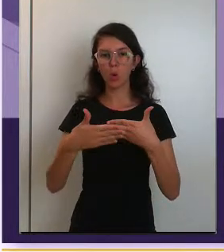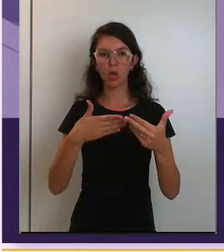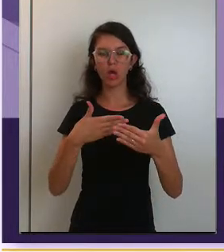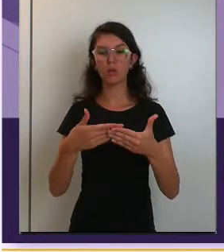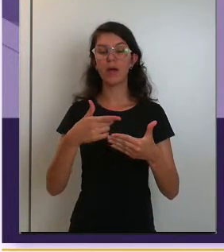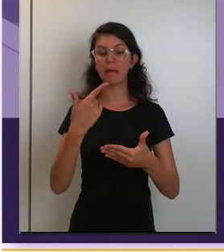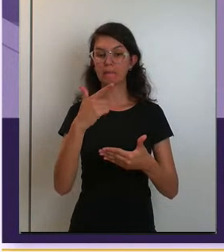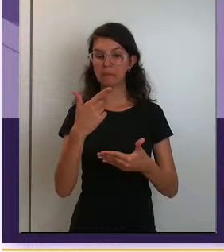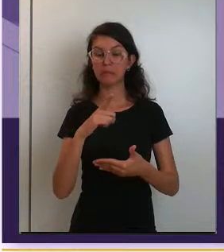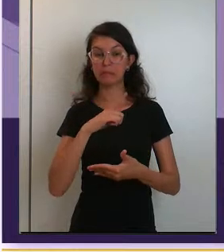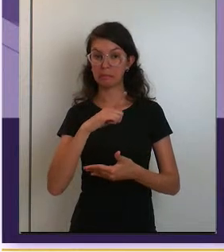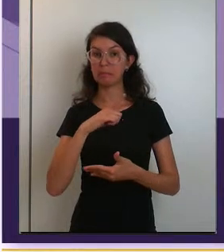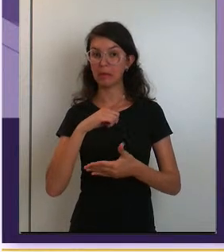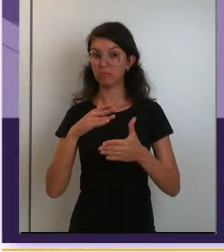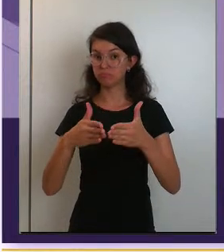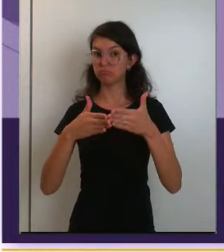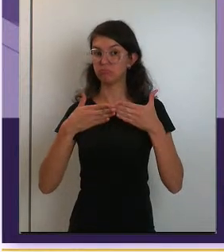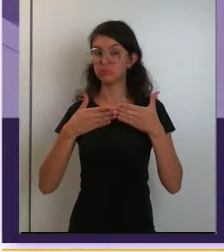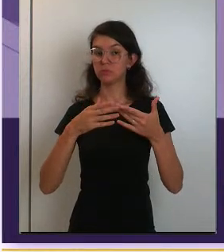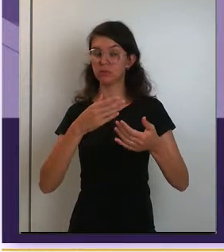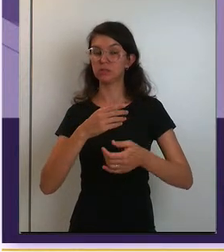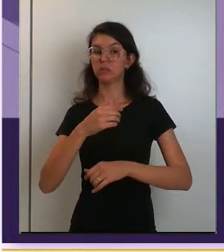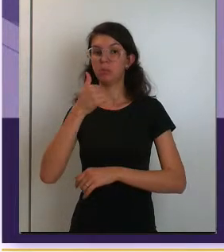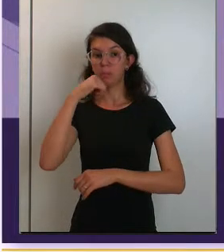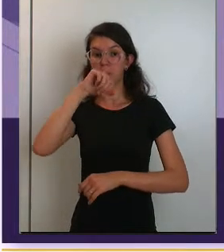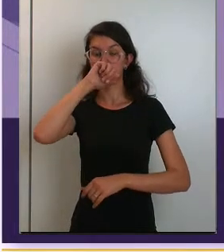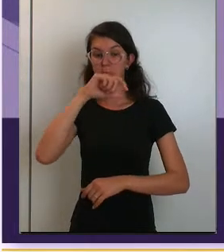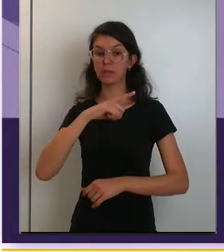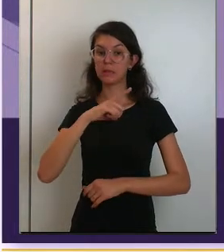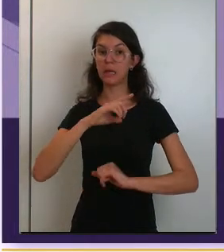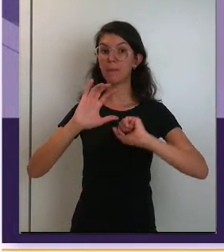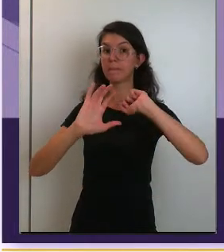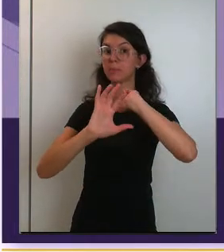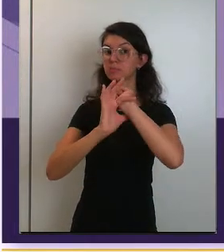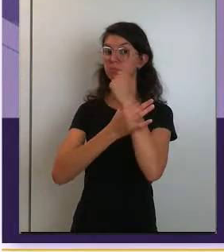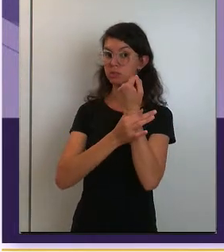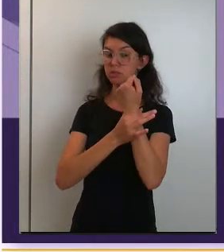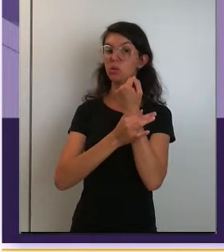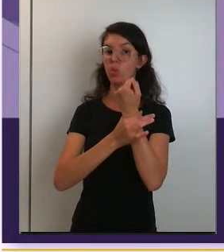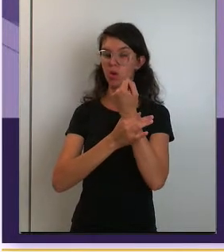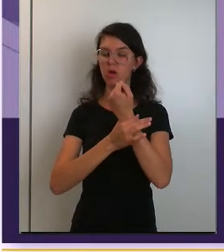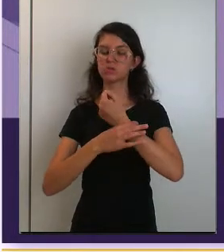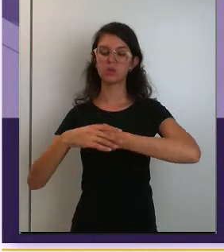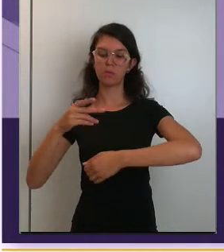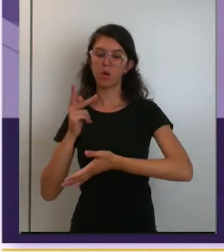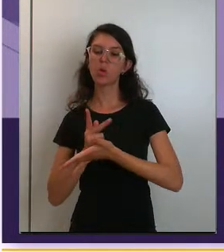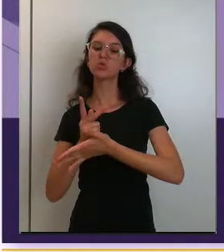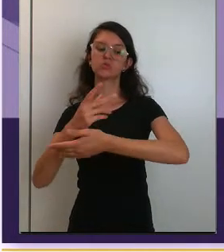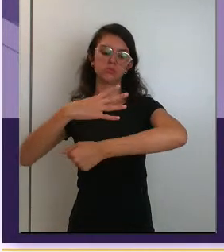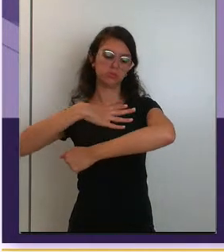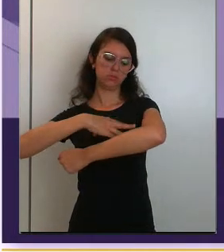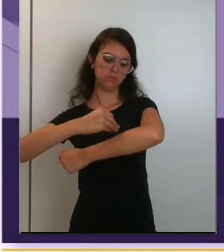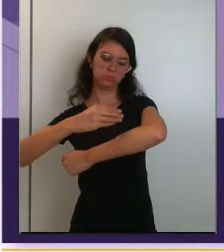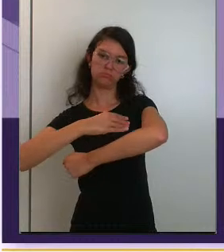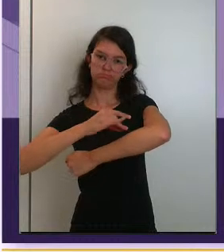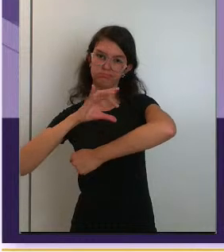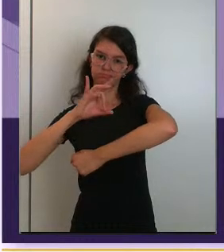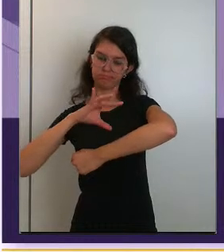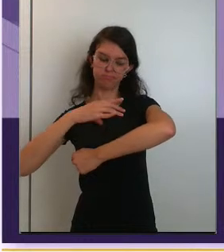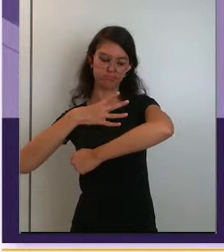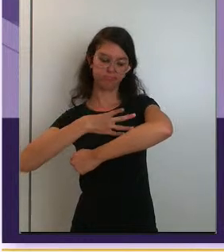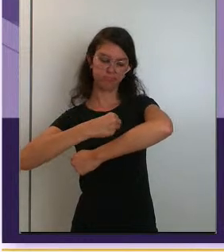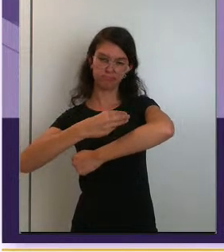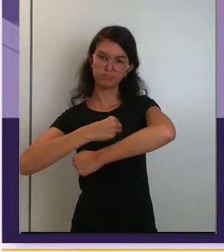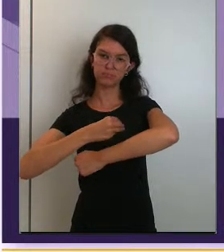licença maternidade, existe uma proteção ao aleitamento materno exclusivo, e não só isso,